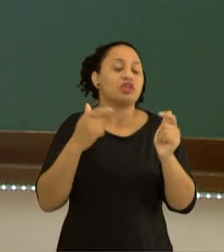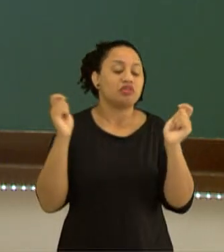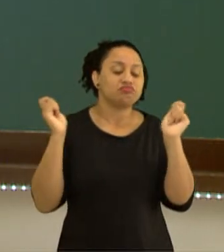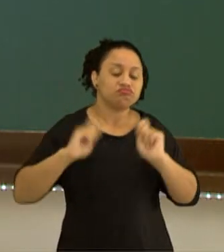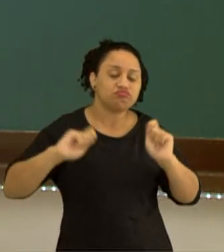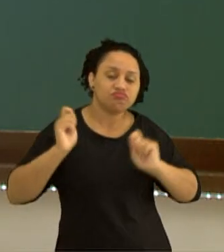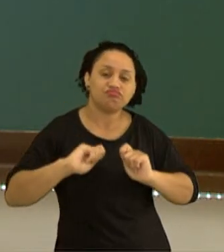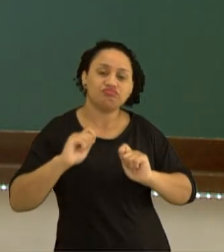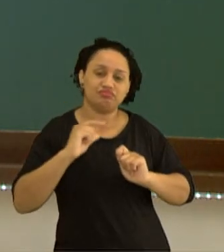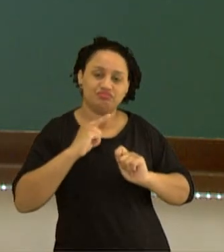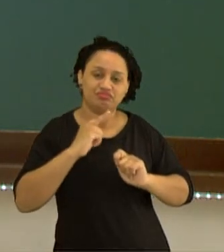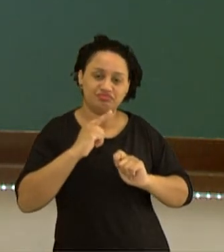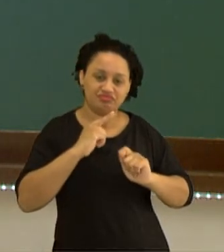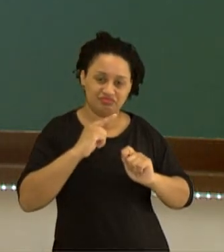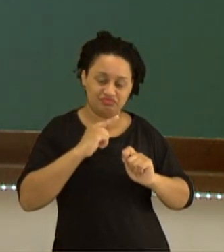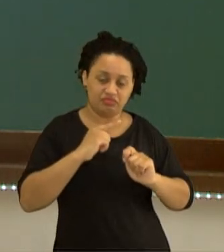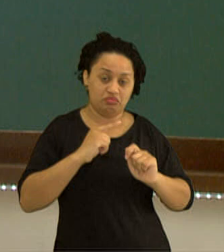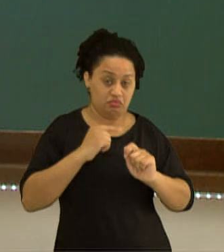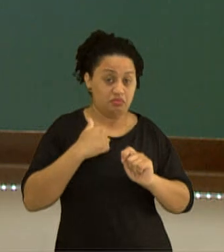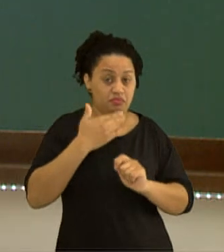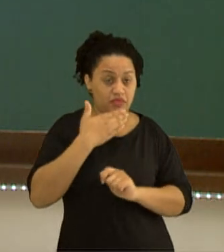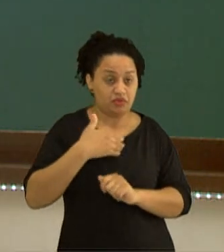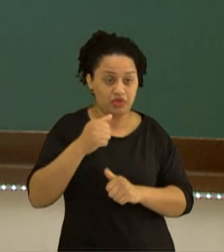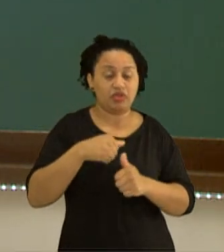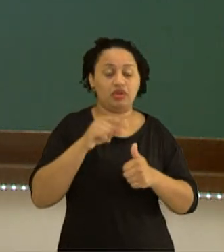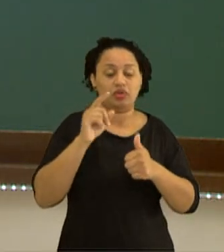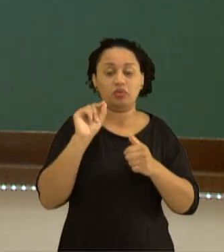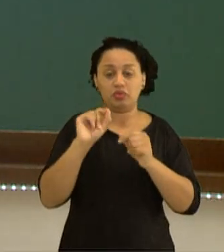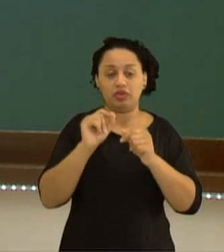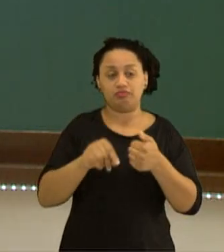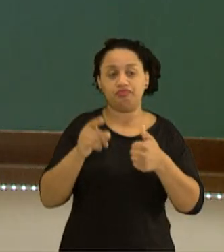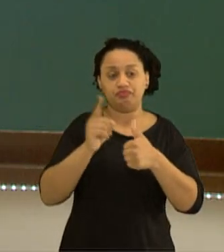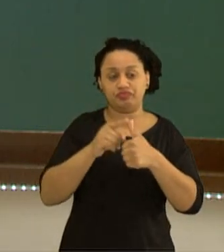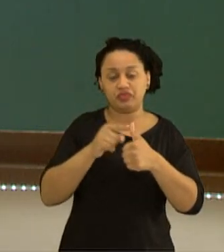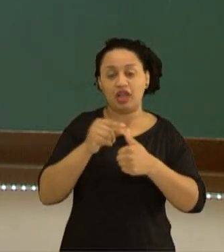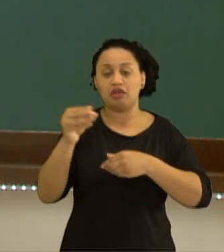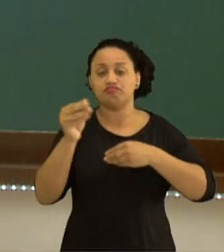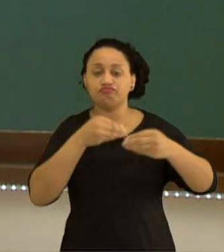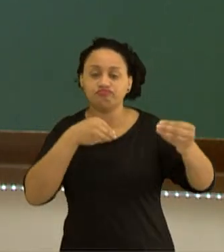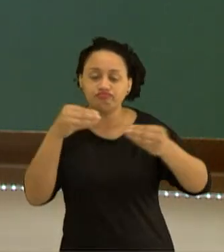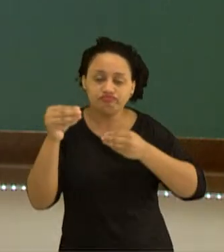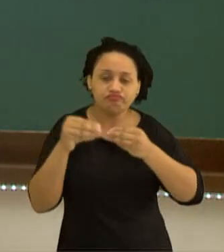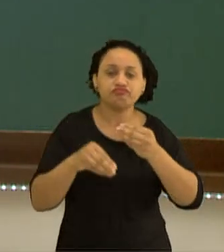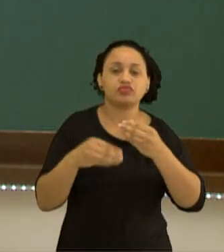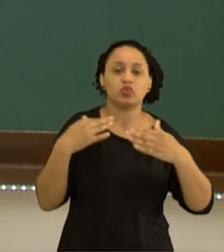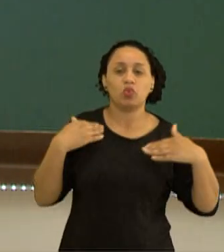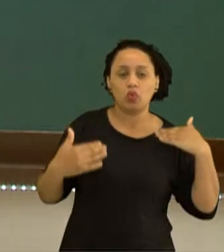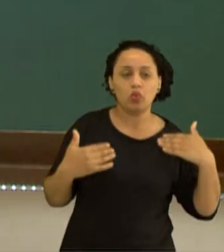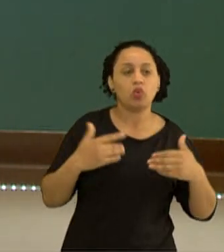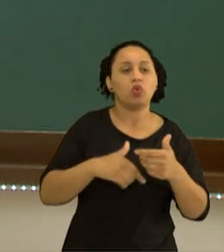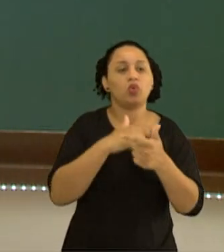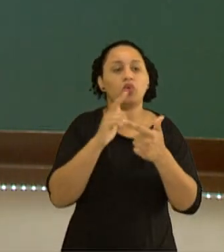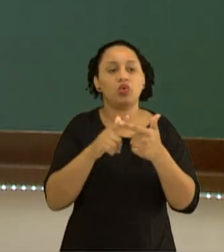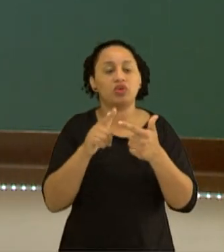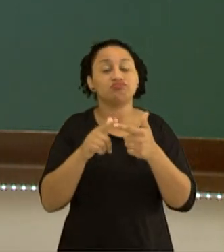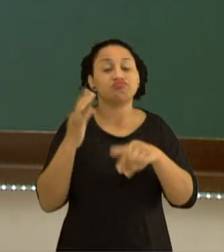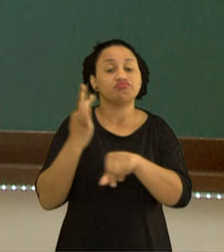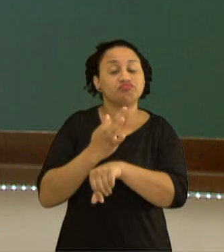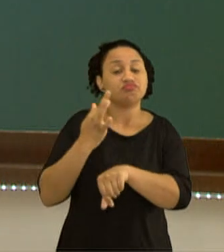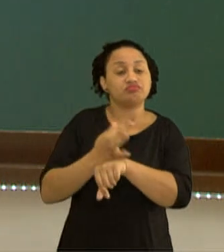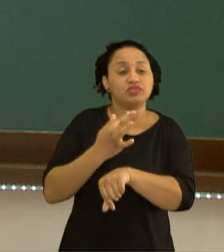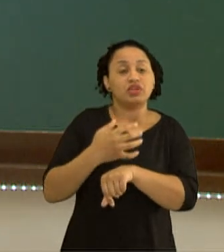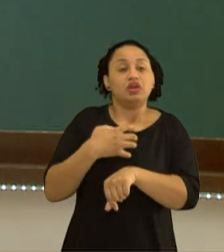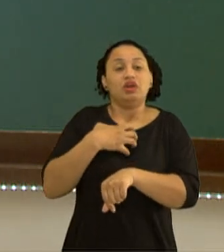exercícios físicos buscam melhorar? Buscam melhorar essas aptidões, como por exemplo a flexibilidade, a